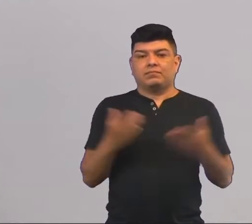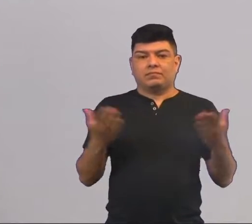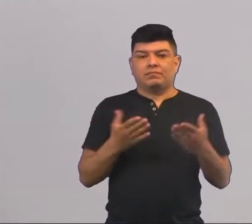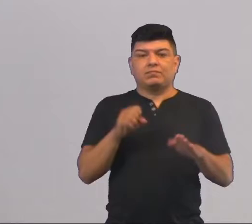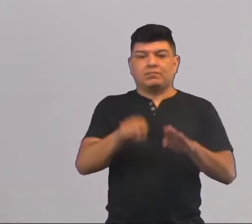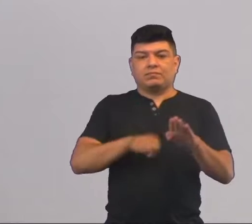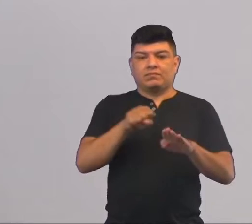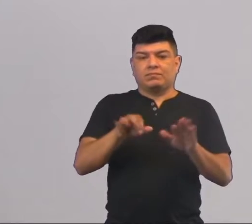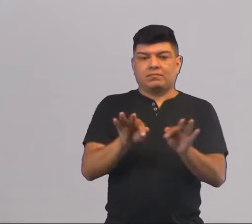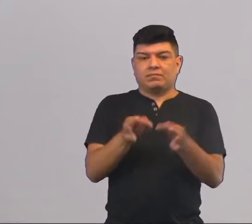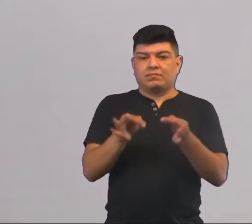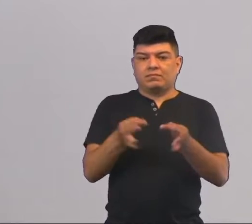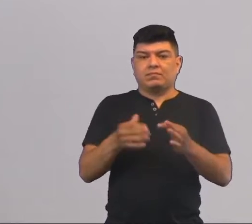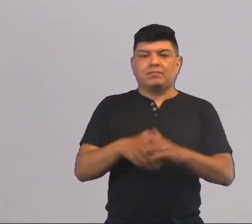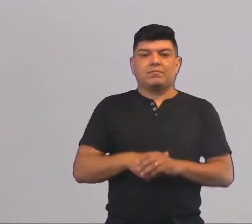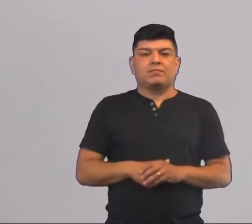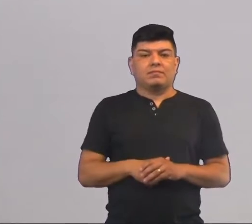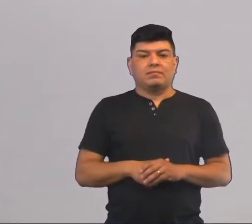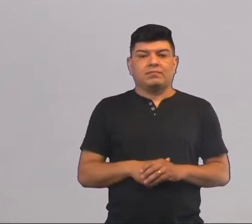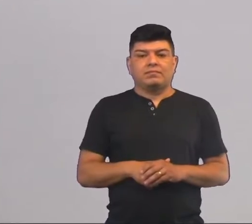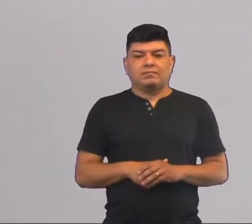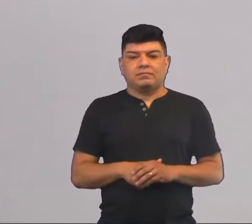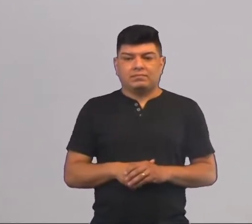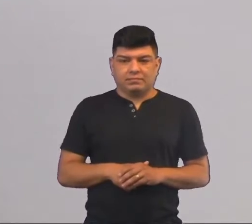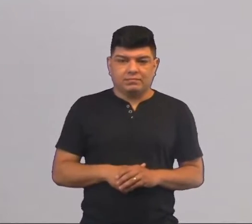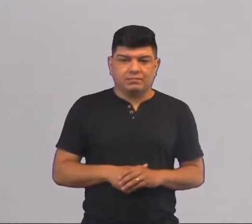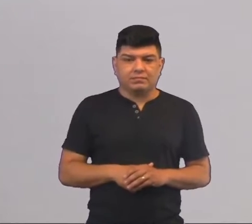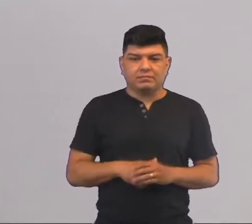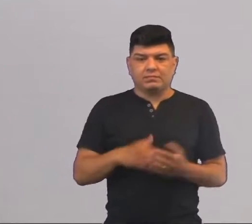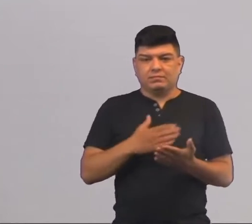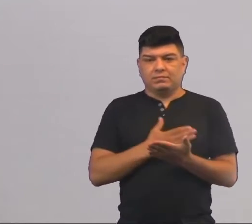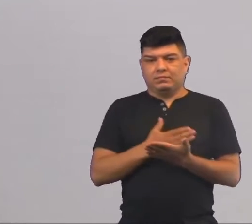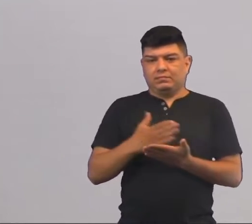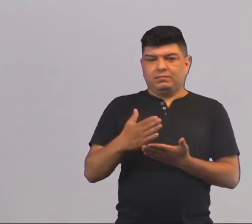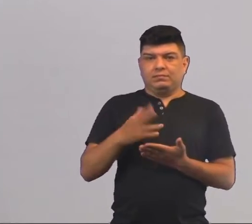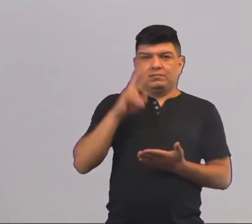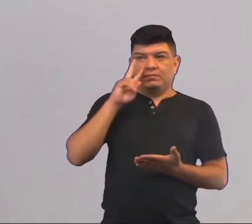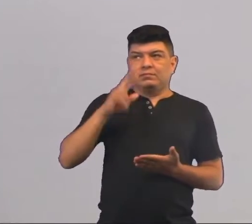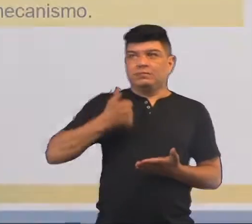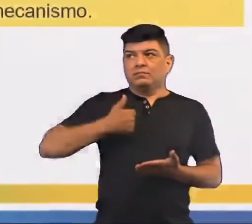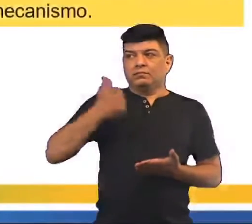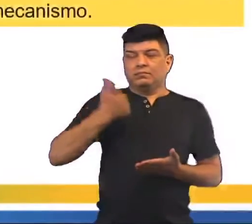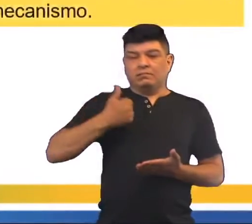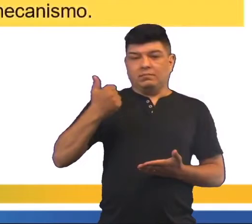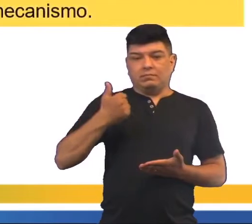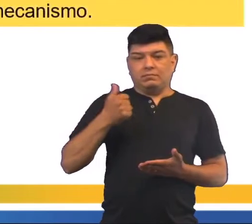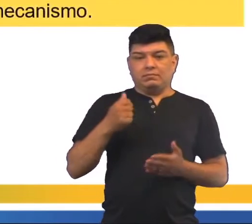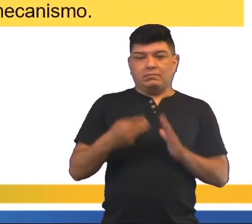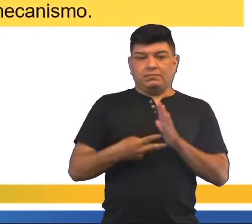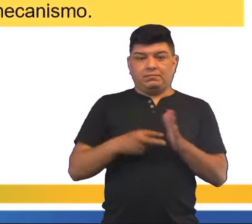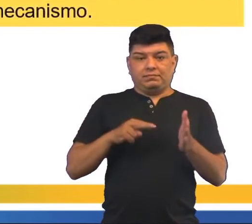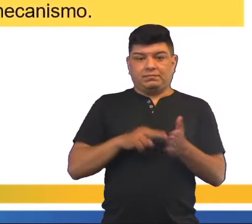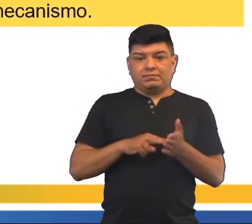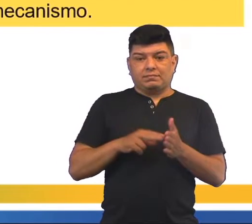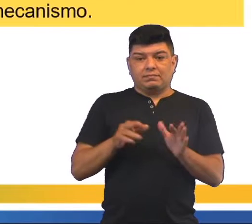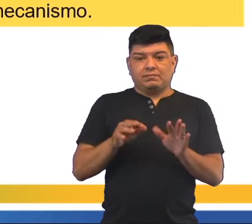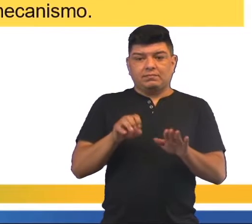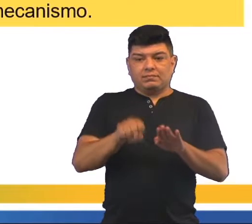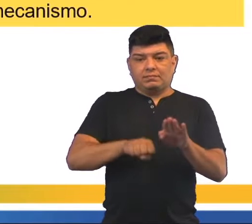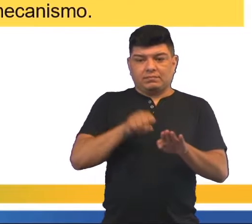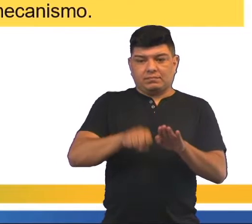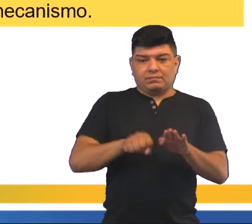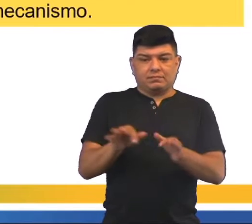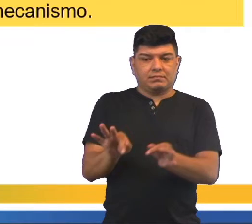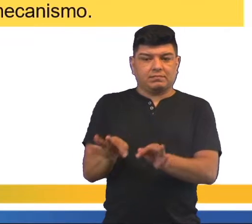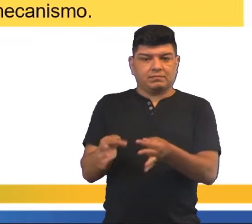vamos lá bom então para gente começar nós vamos ver primeiro a definição do que que são máquinas